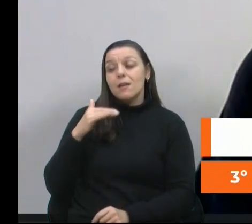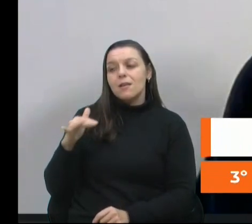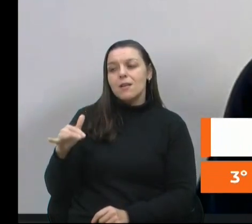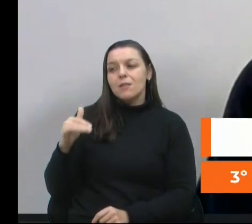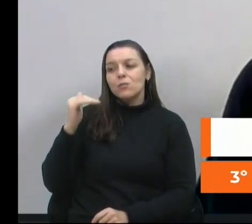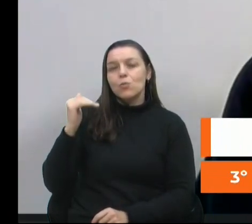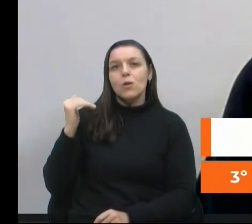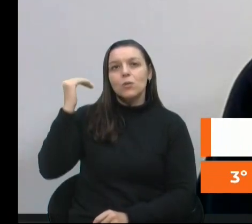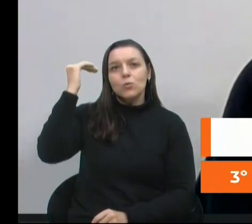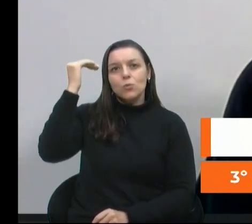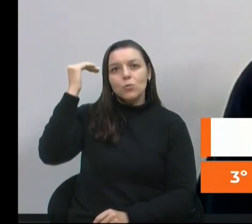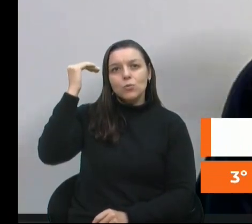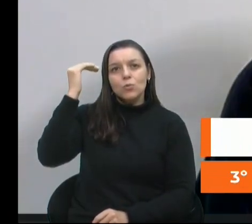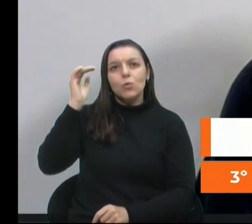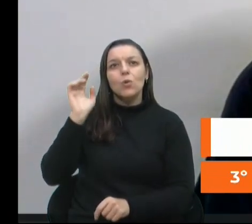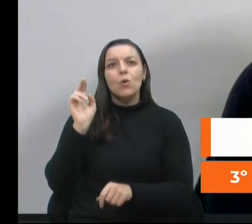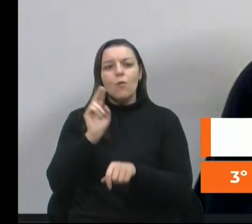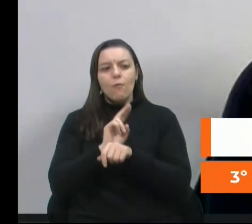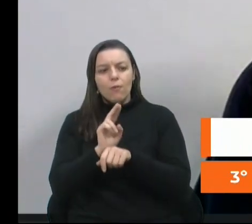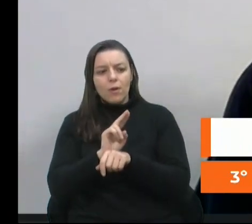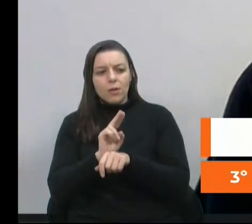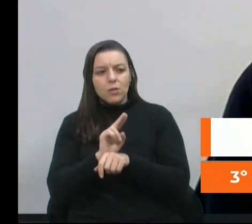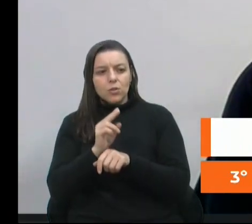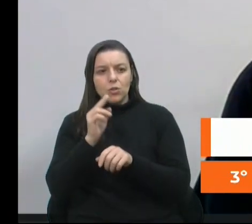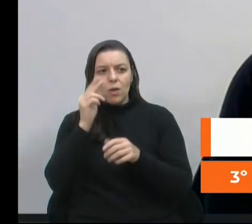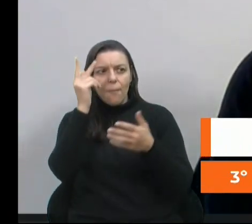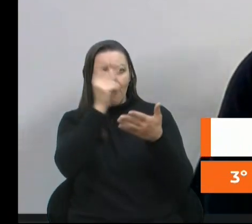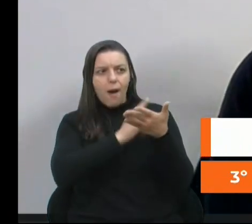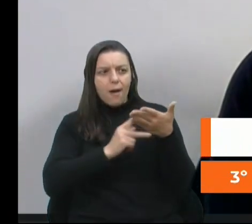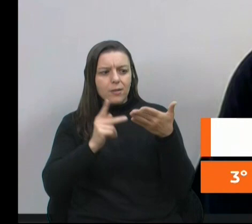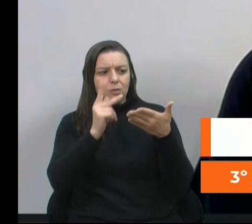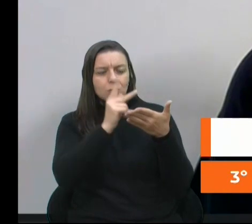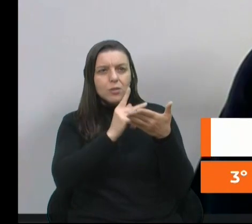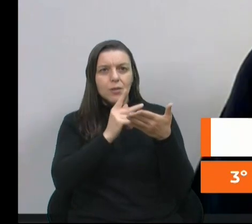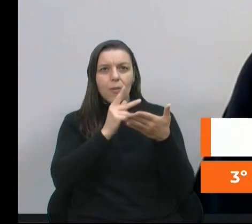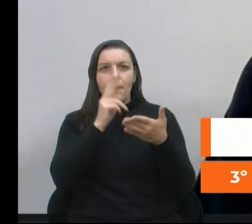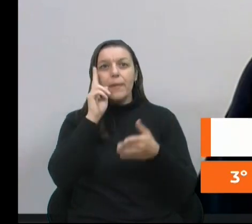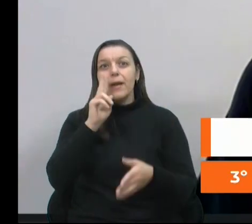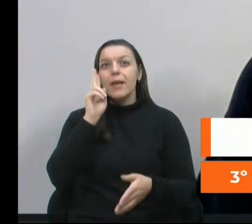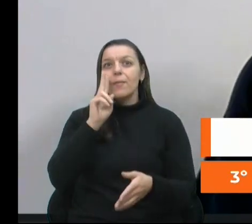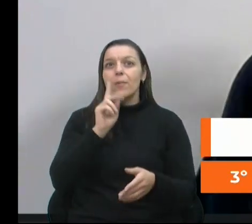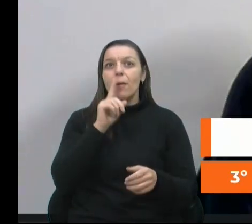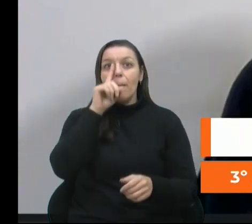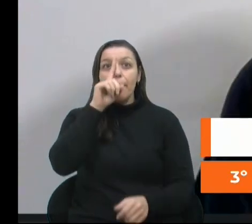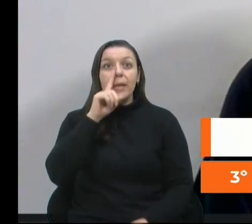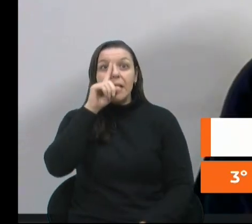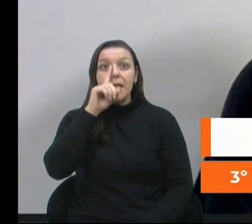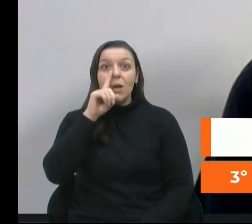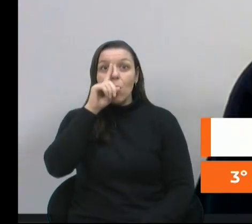aquele adulto revise aquela imagem, reveja aquela imagem para lembrar do perigo, para lembrar do